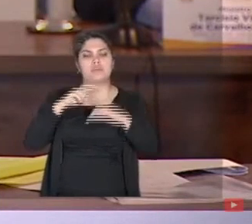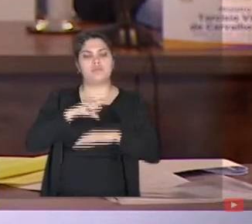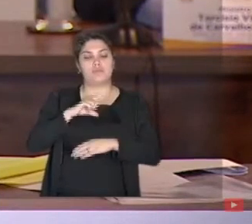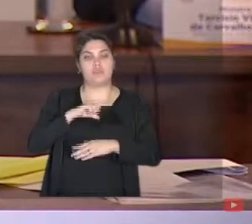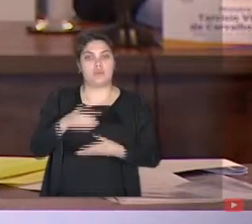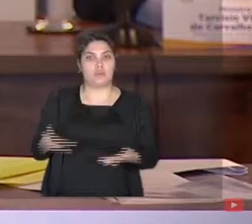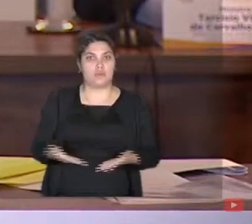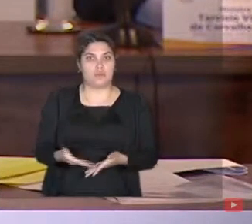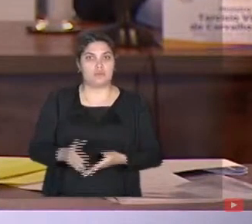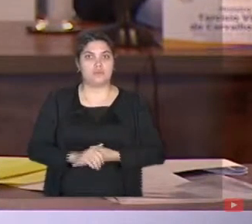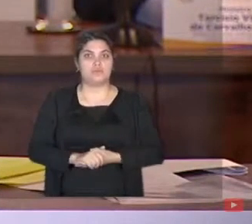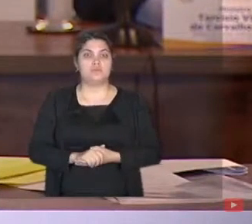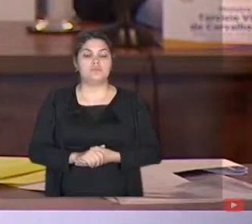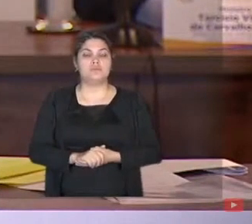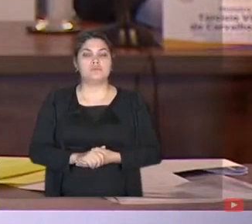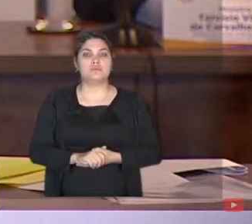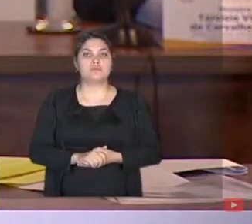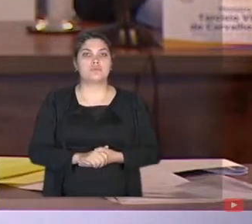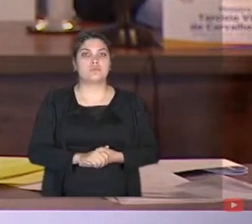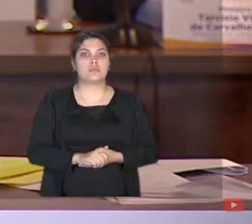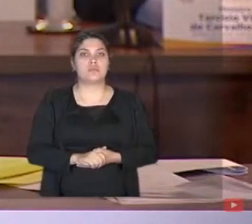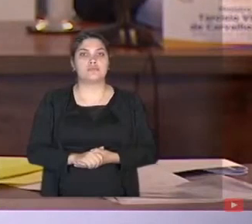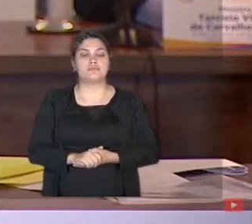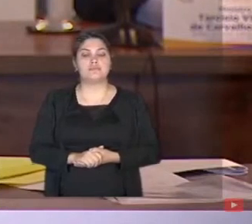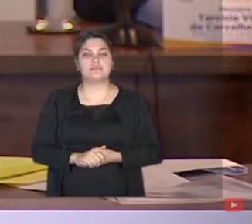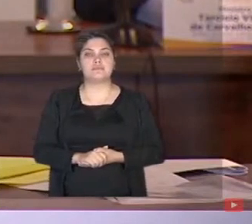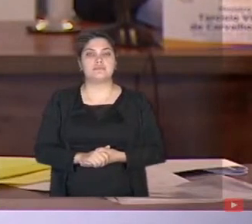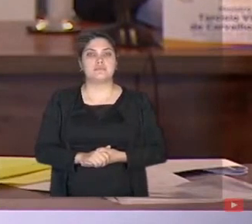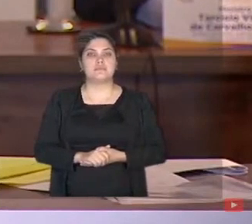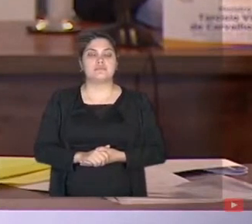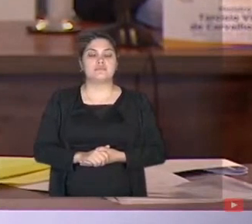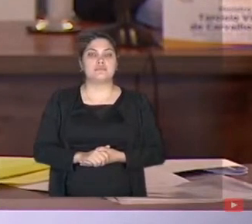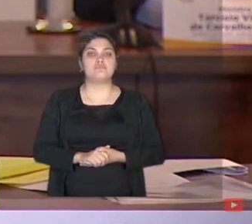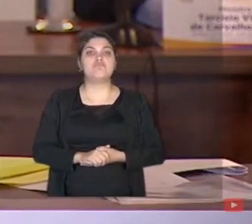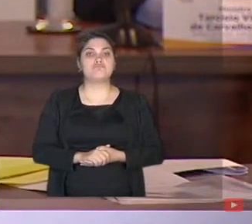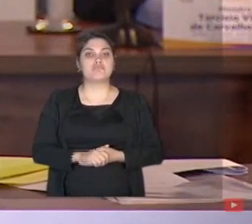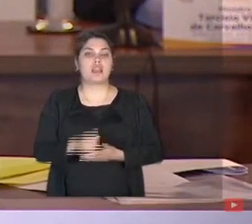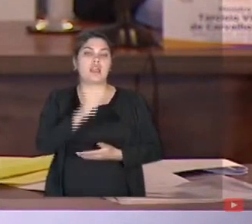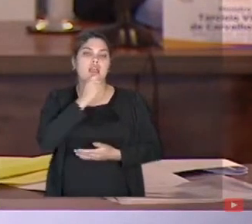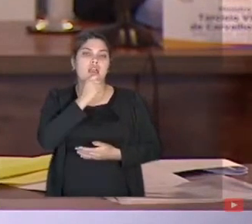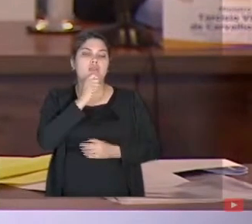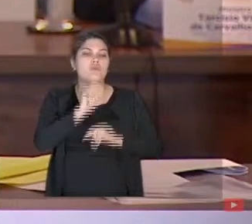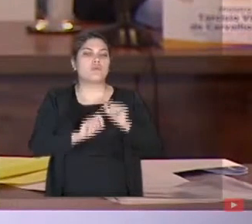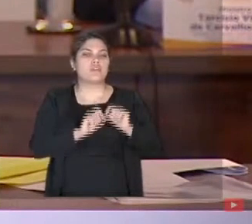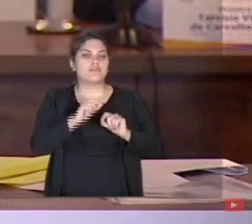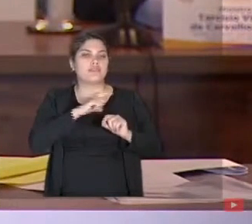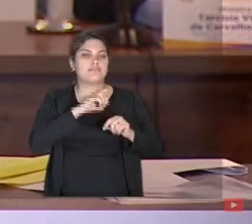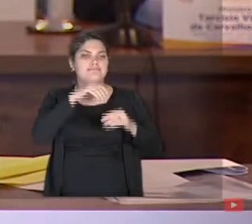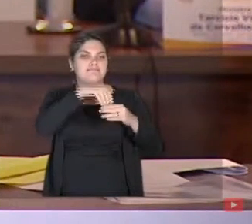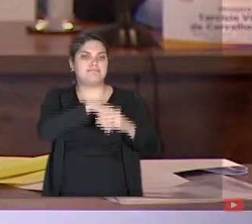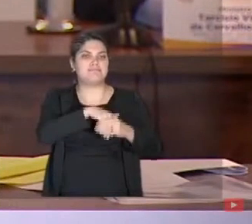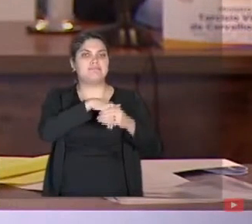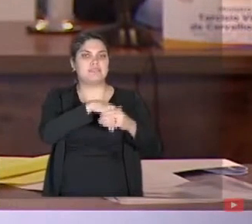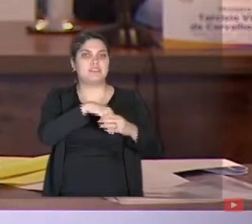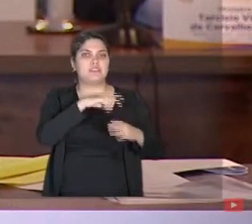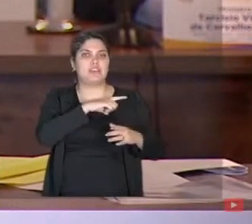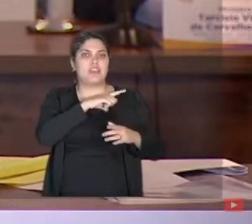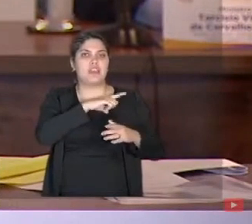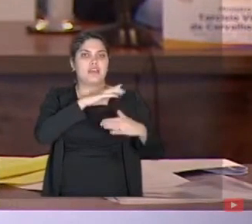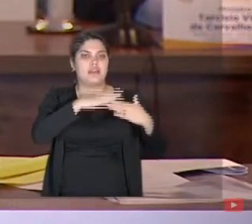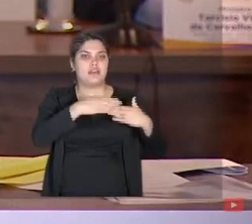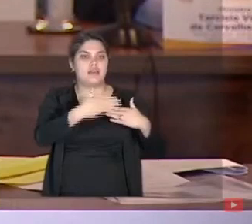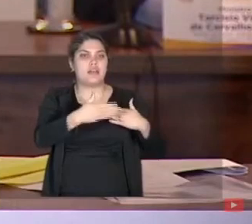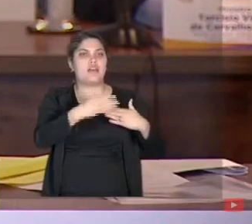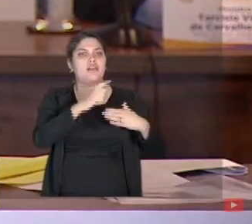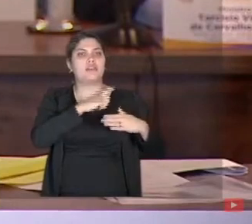eu tenho. Ainda assim, para uma eleição em que as consequências do